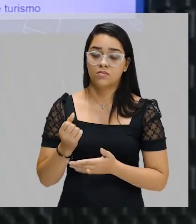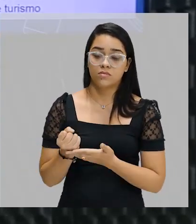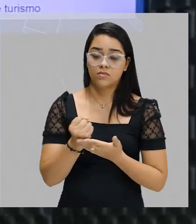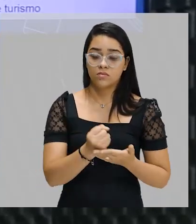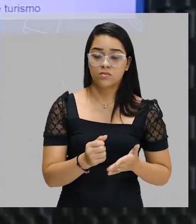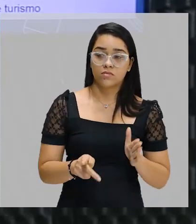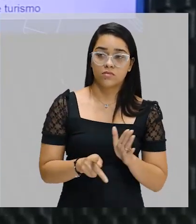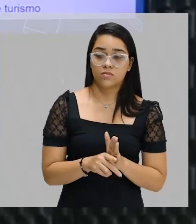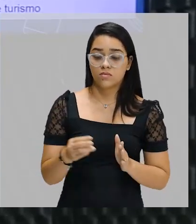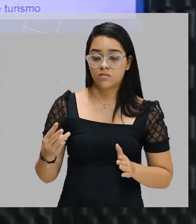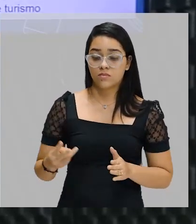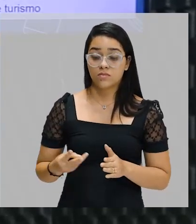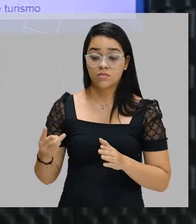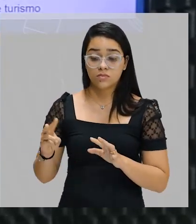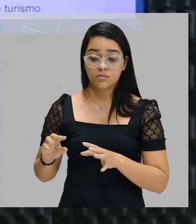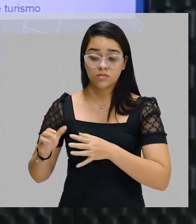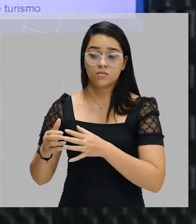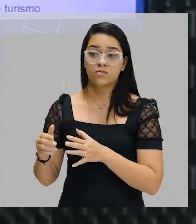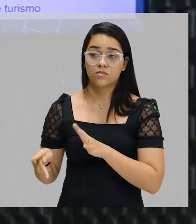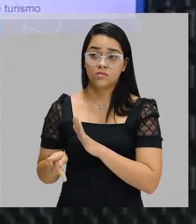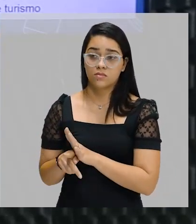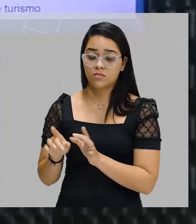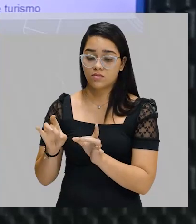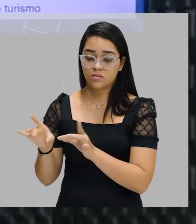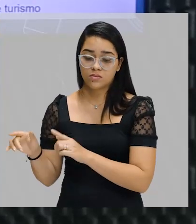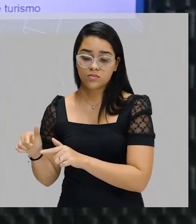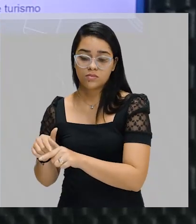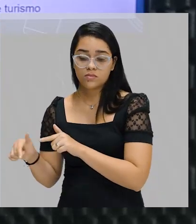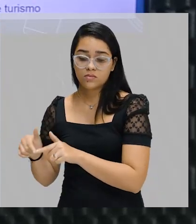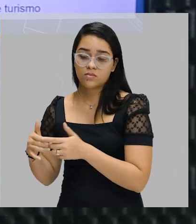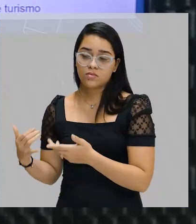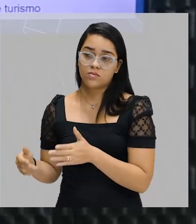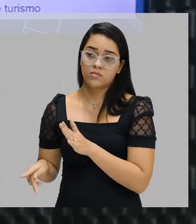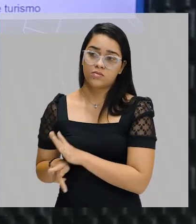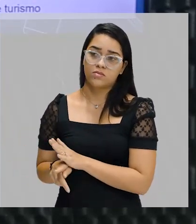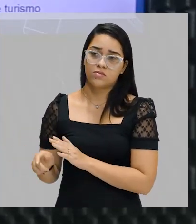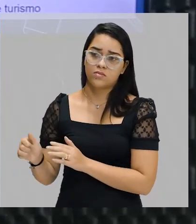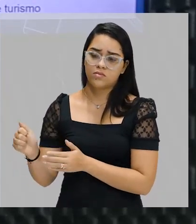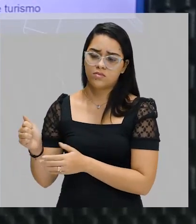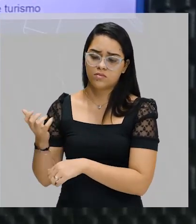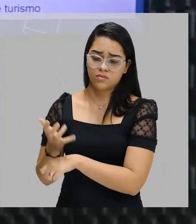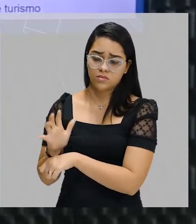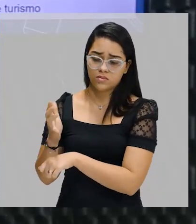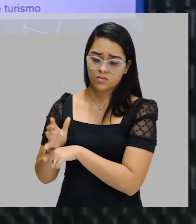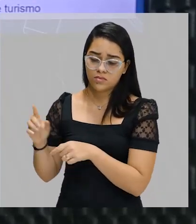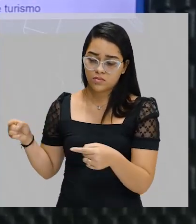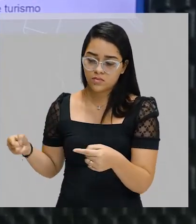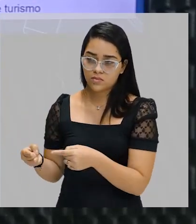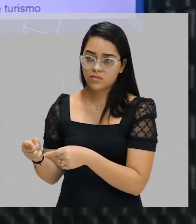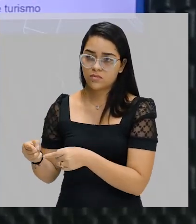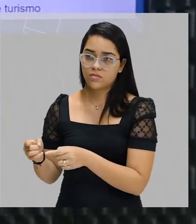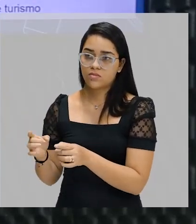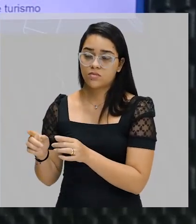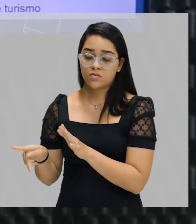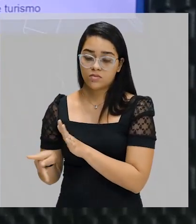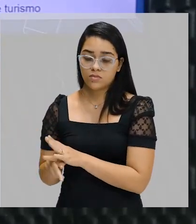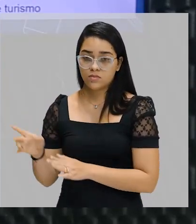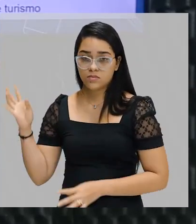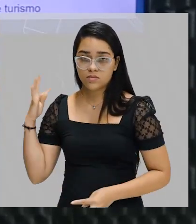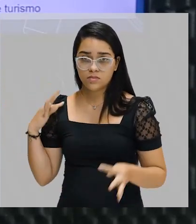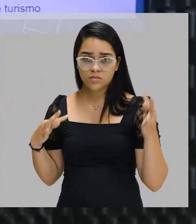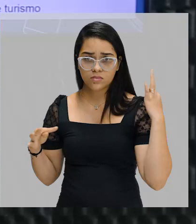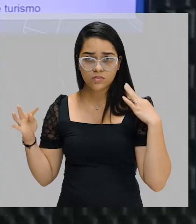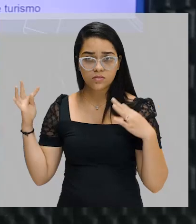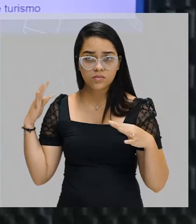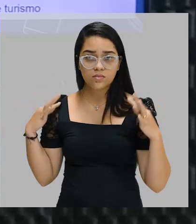contribui é o terceiro setor, tá certo? O setor de comércio e serviços, principalmente ali as atividades atreladas ao comércio e ao turismo, né, galera?